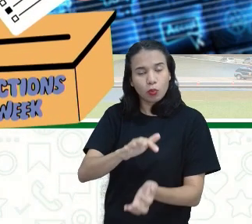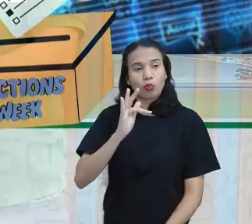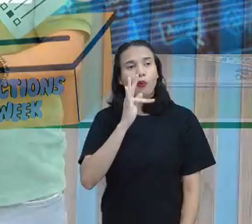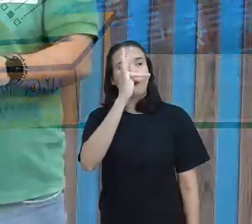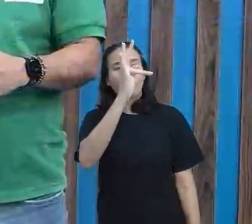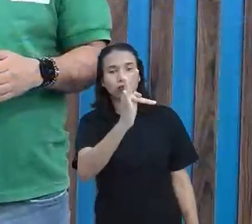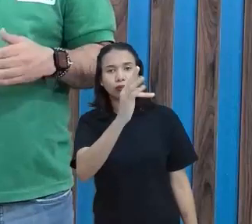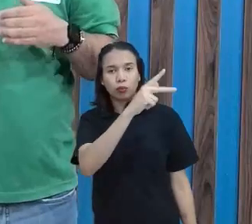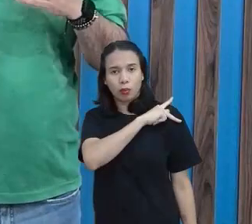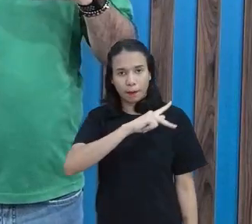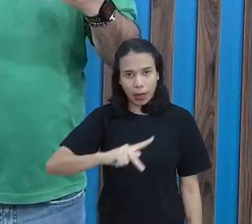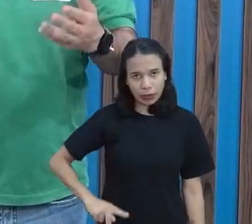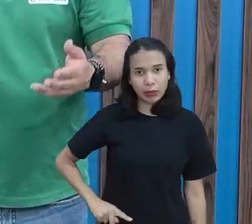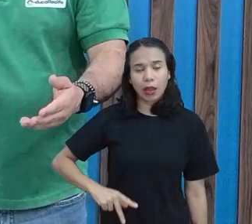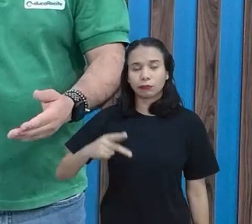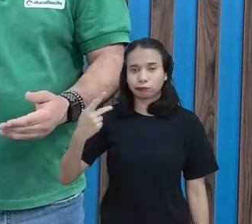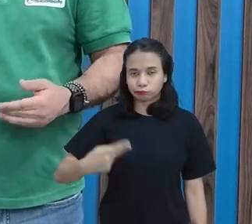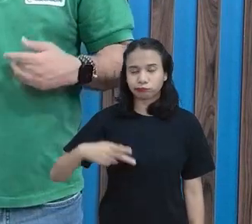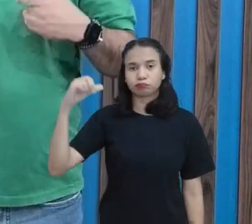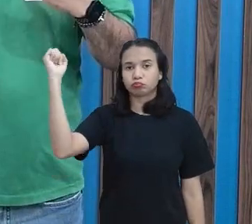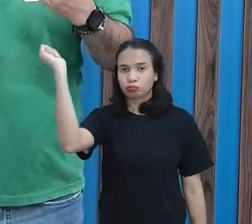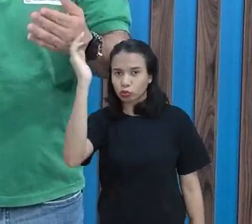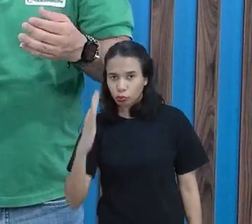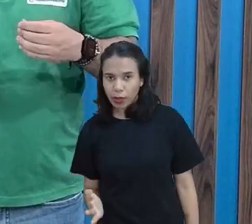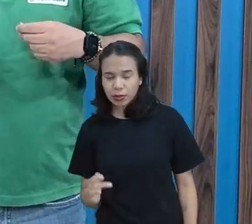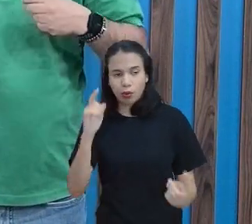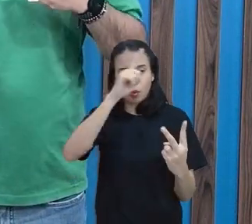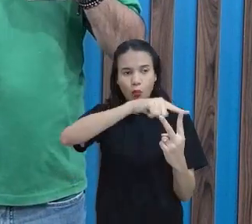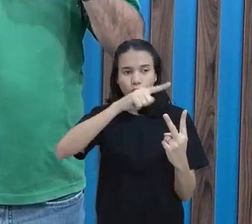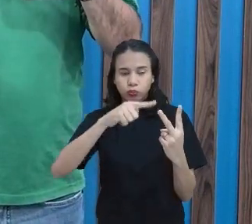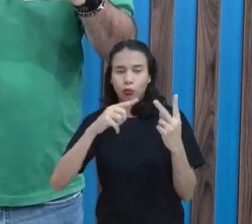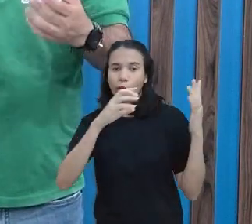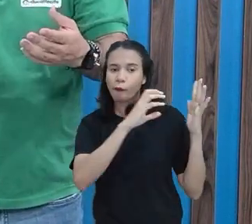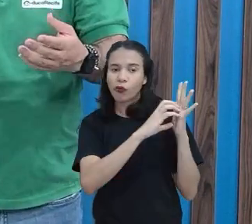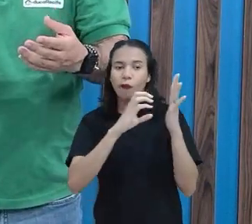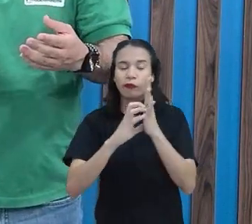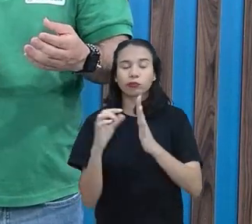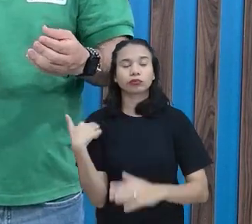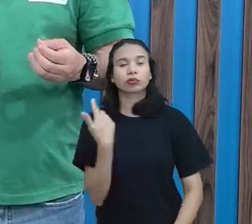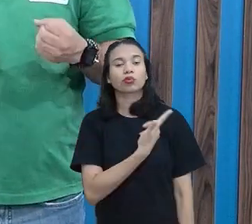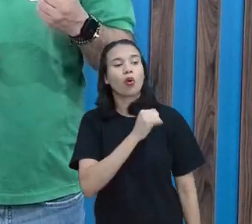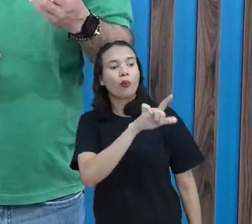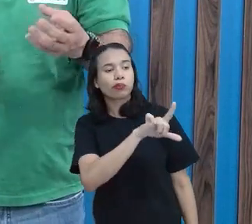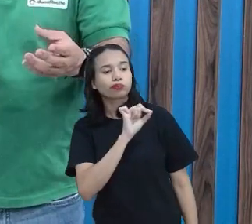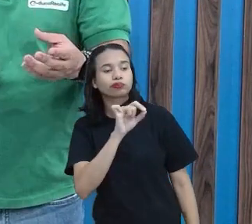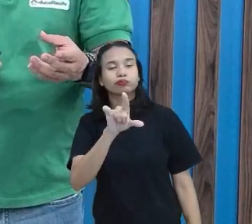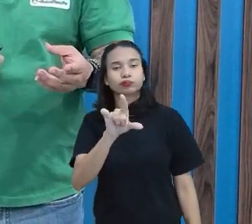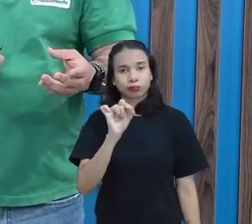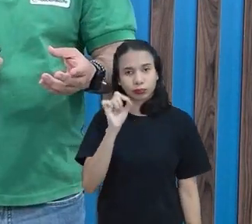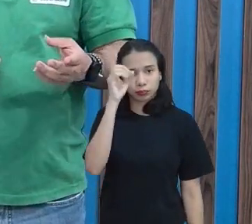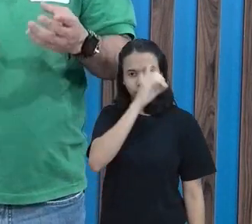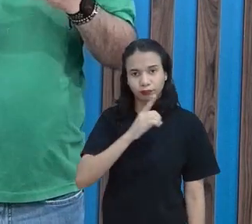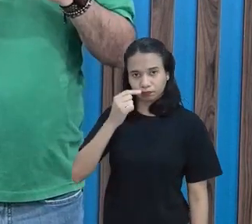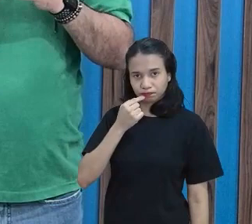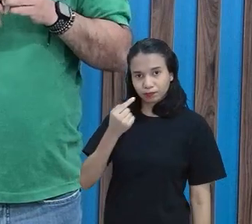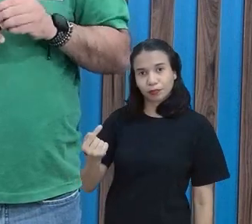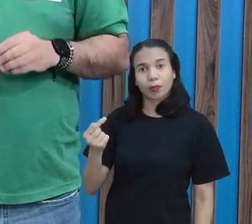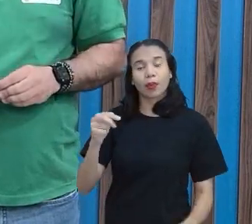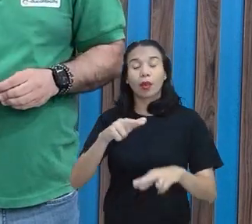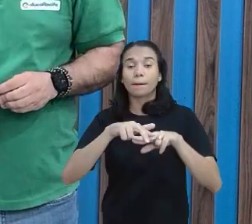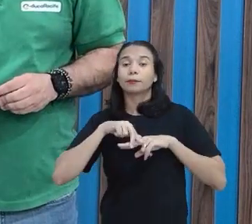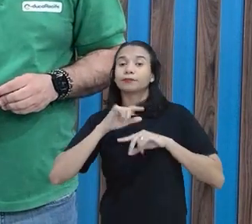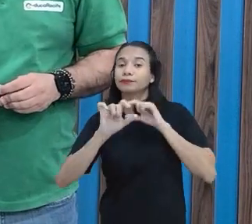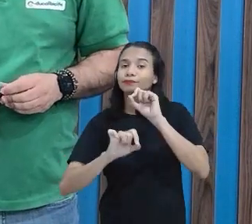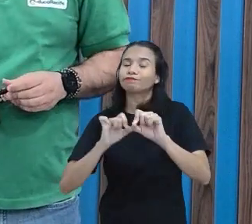presidente da República. São os dois cargos para os quais nós vamos realizar a votação no próximo domingo. E,